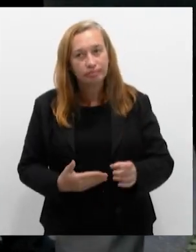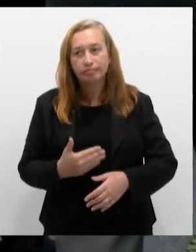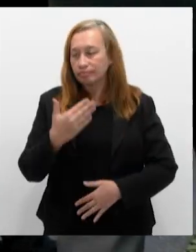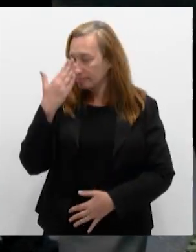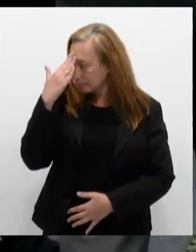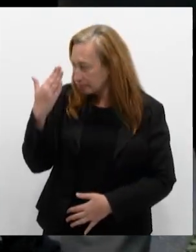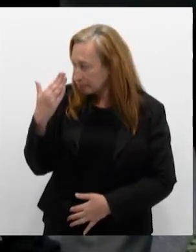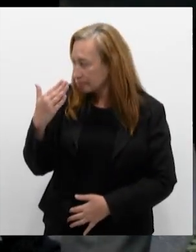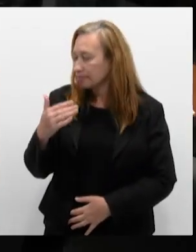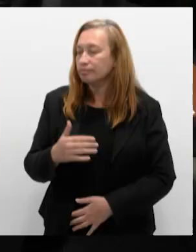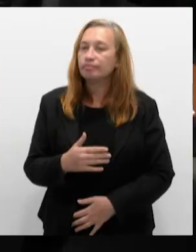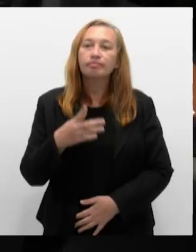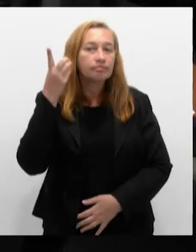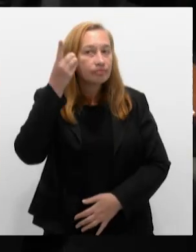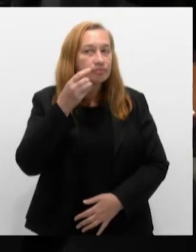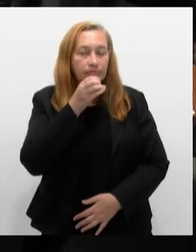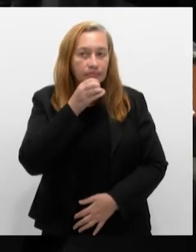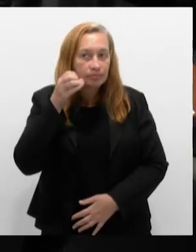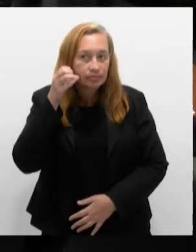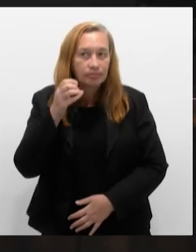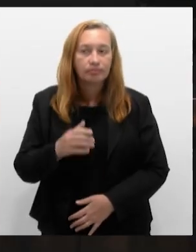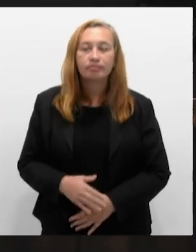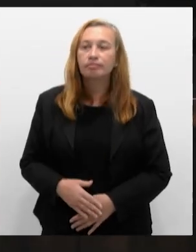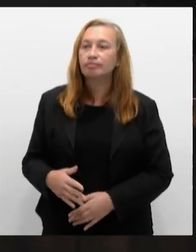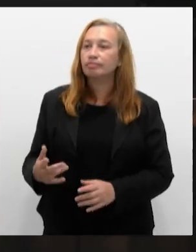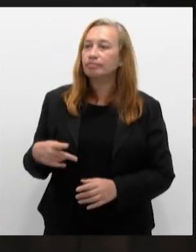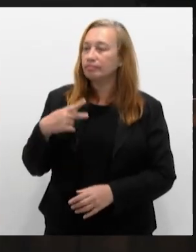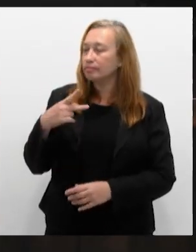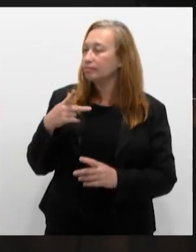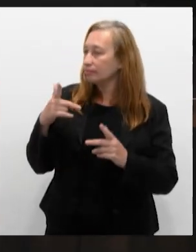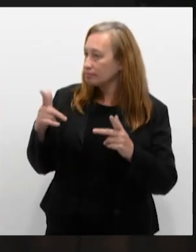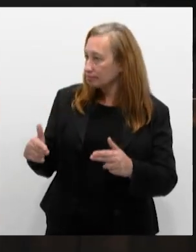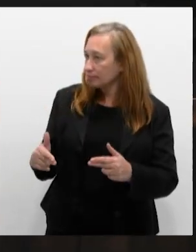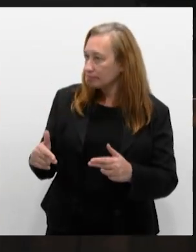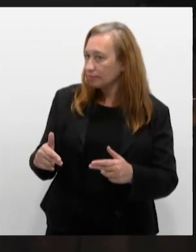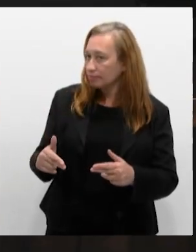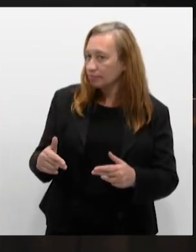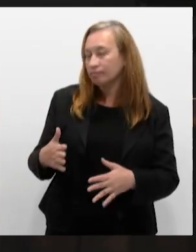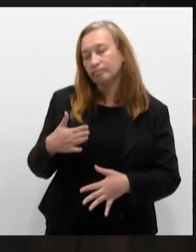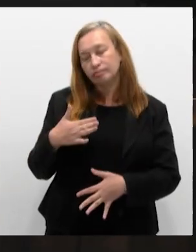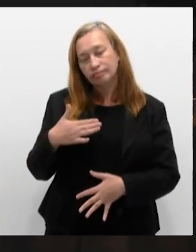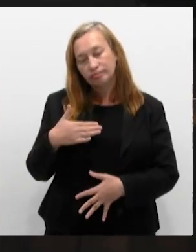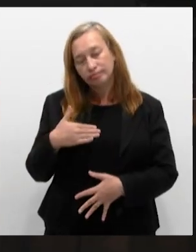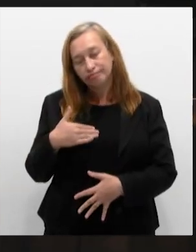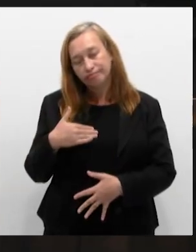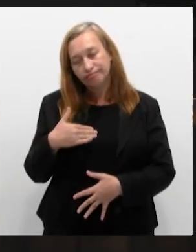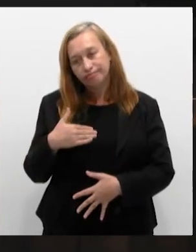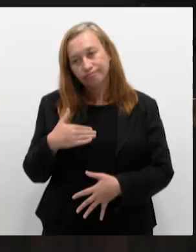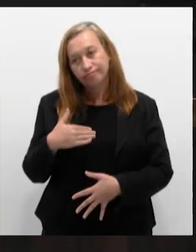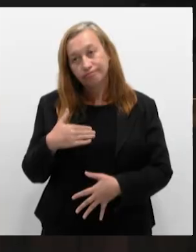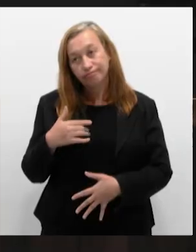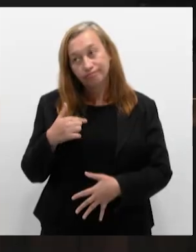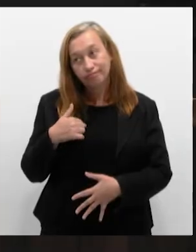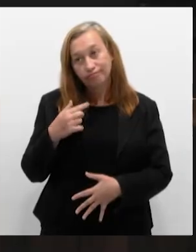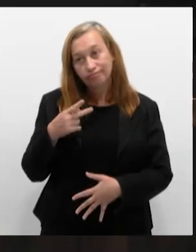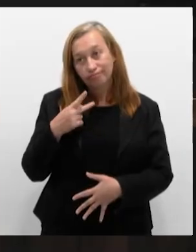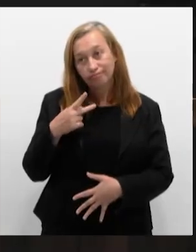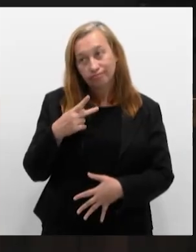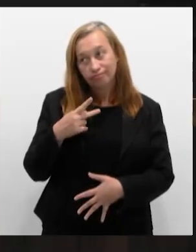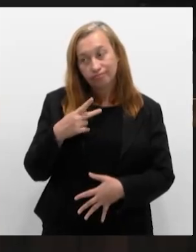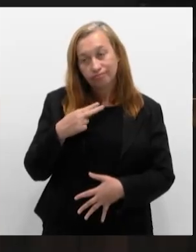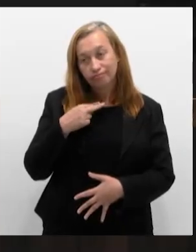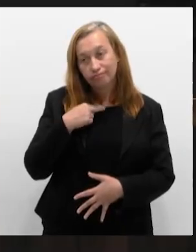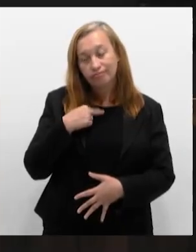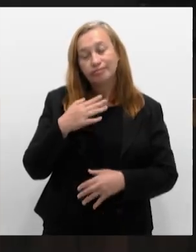Obrigado. Muito obrigado, deputada Célia Jordão. Faço das palavras de Vossas Excelências as minhas. Sou suspeito, mas tenho um